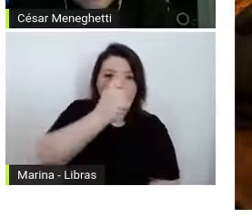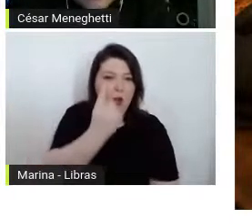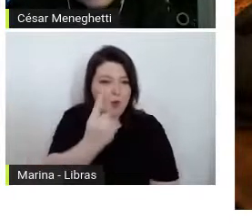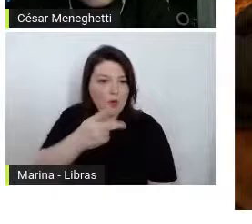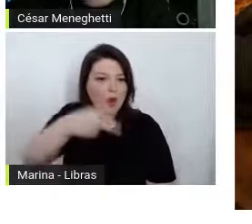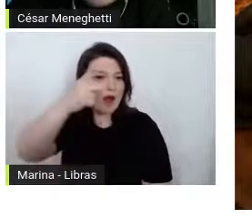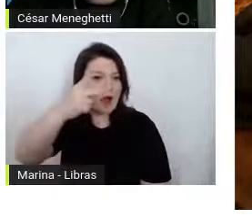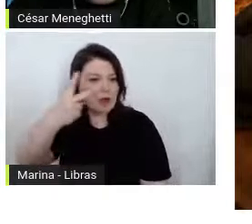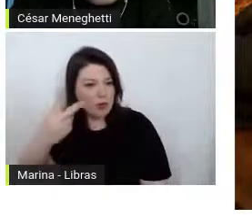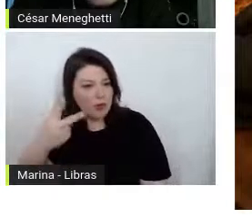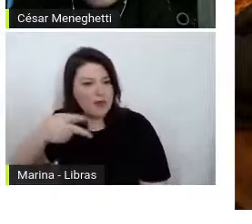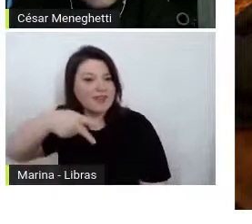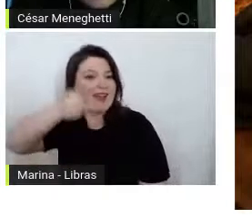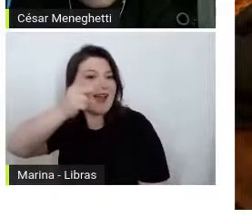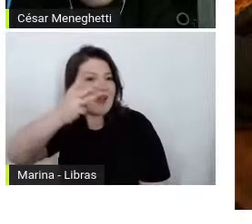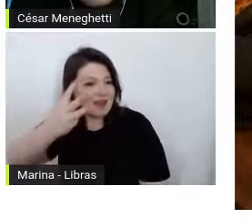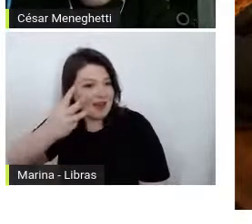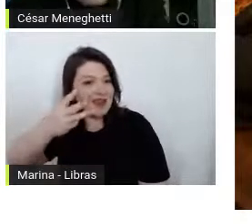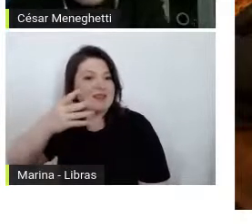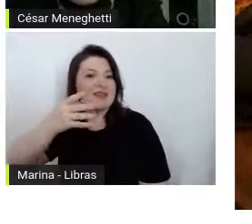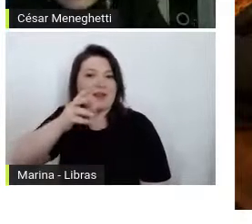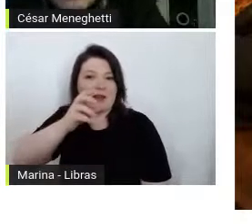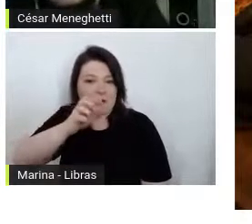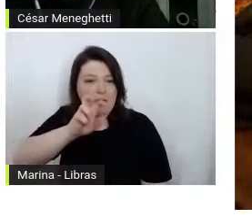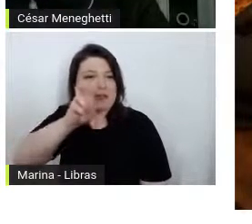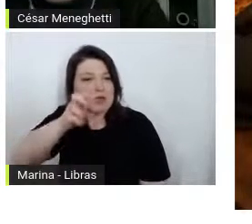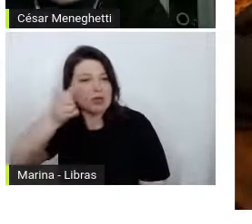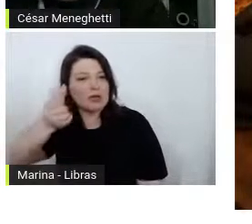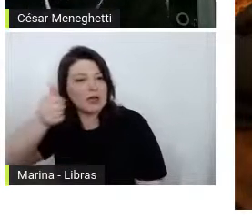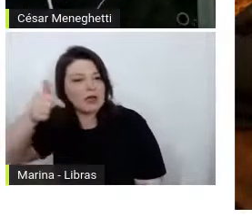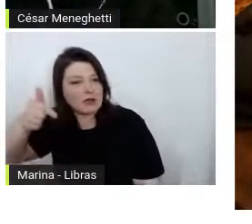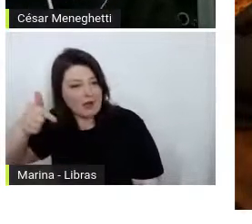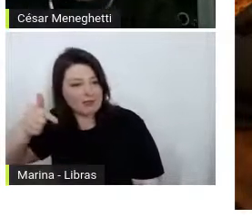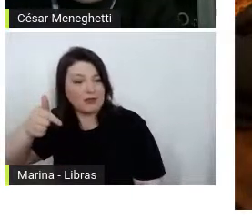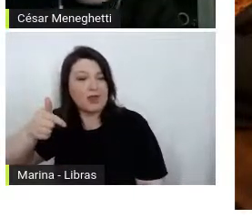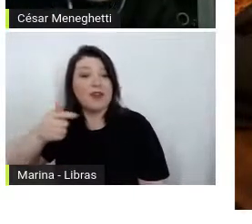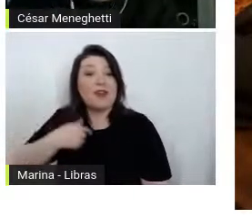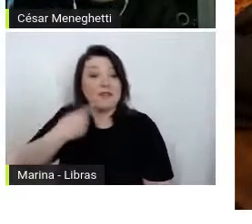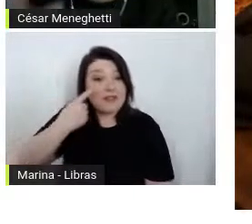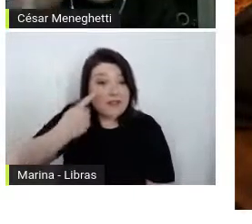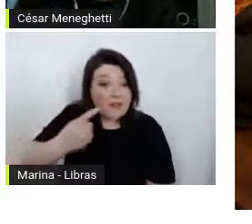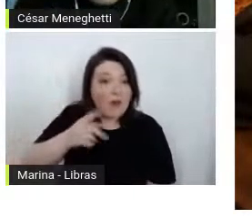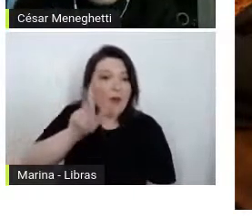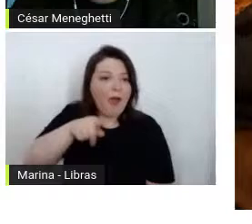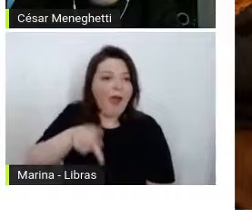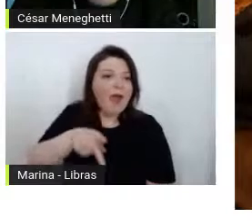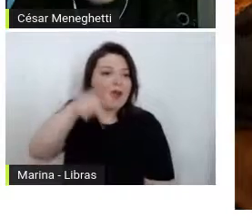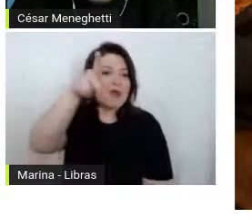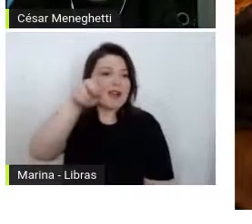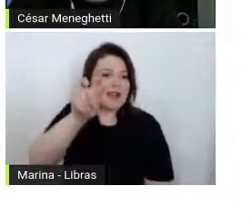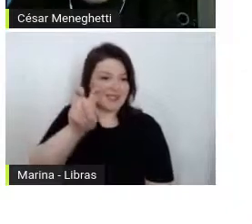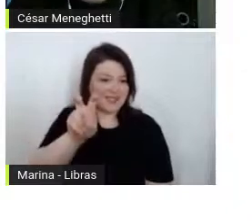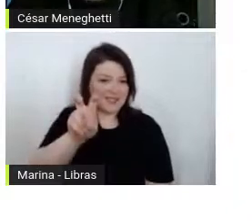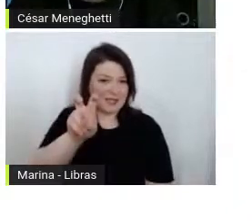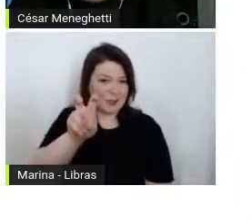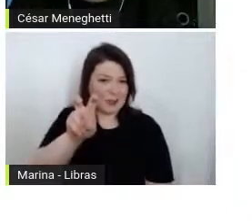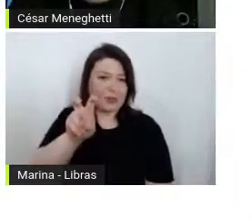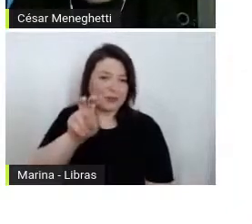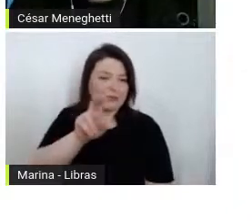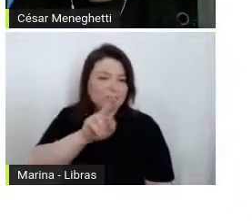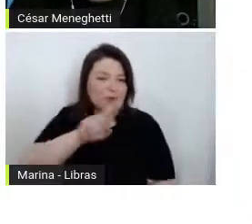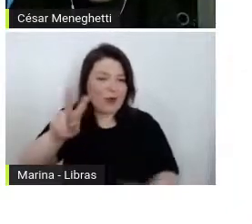6 e 7. Esse que vocês viram é o K5, Still Femme, que é mulheres, e